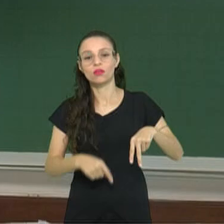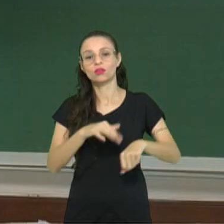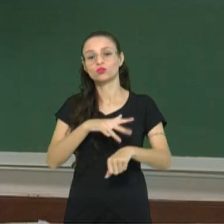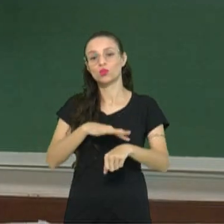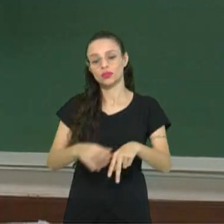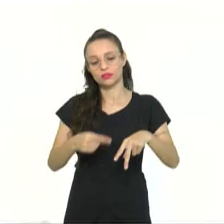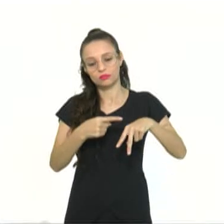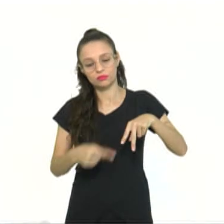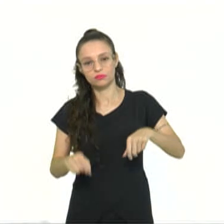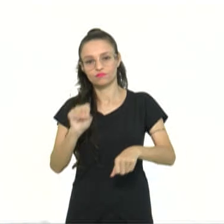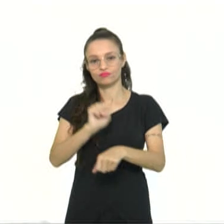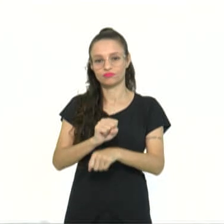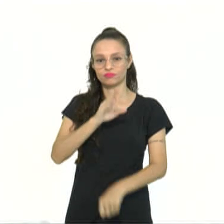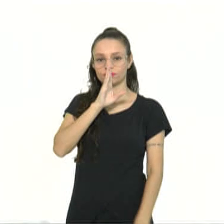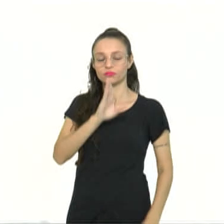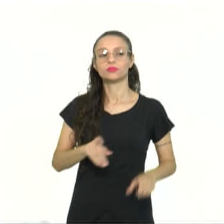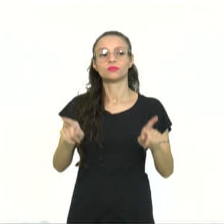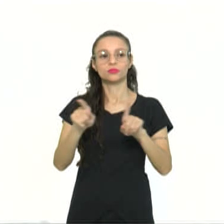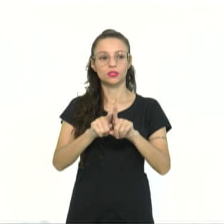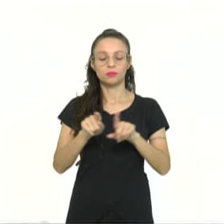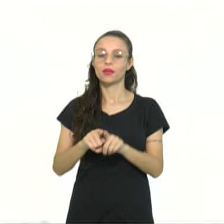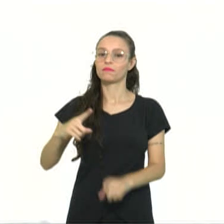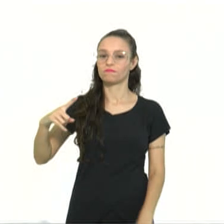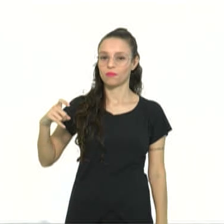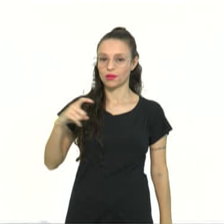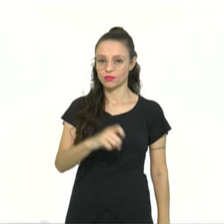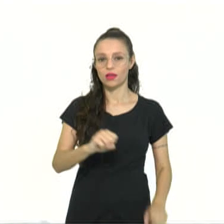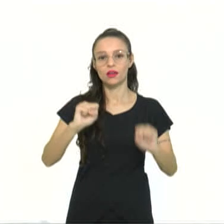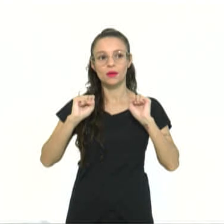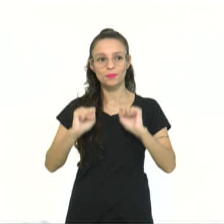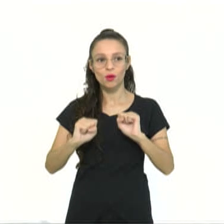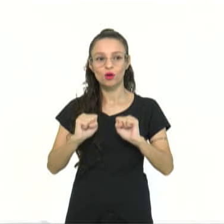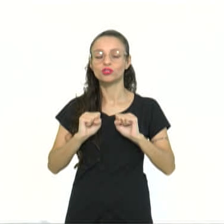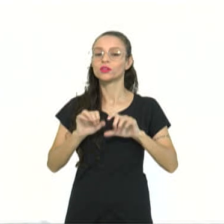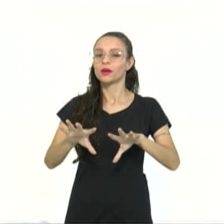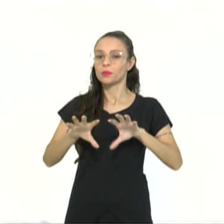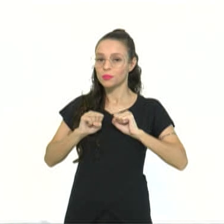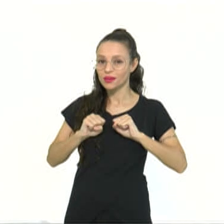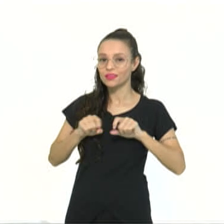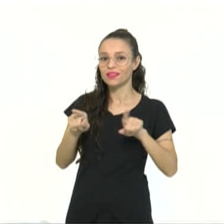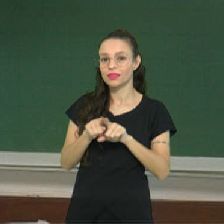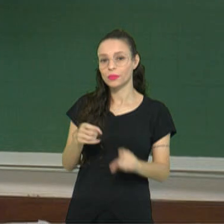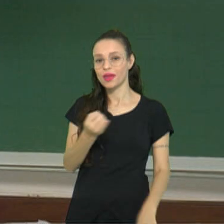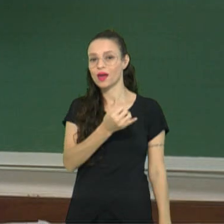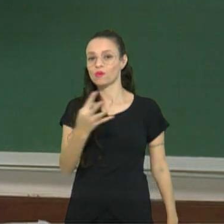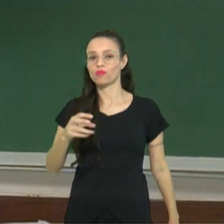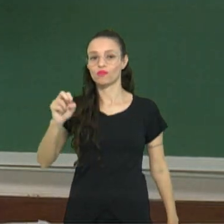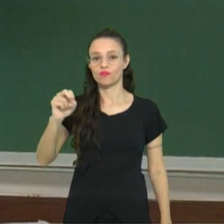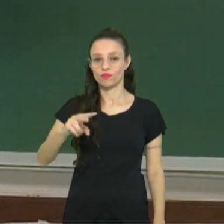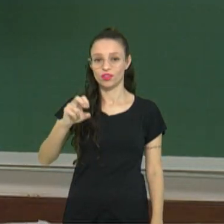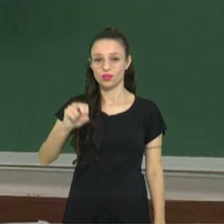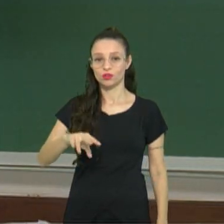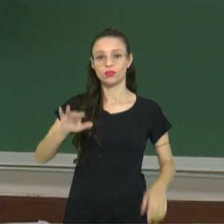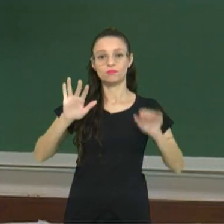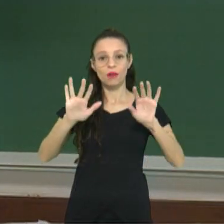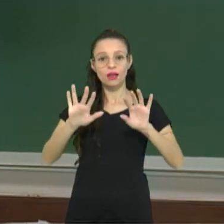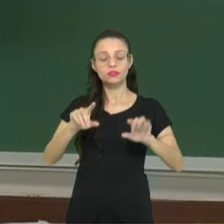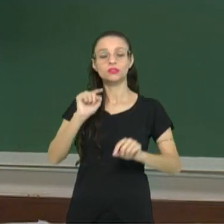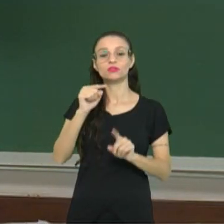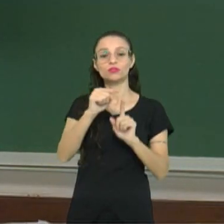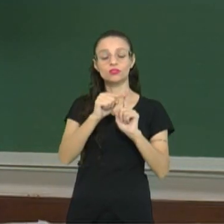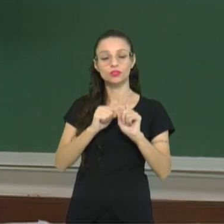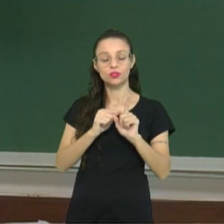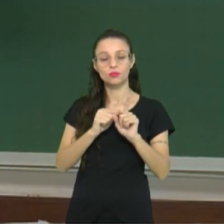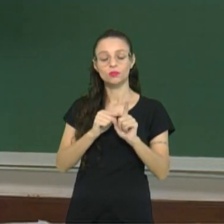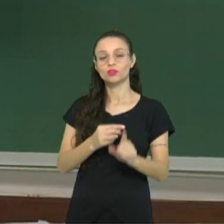certo? Bactérias também podem infectar as meninges, assim como alguns vírus, né? Só que daí vai causar um tipo